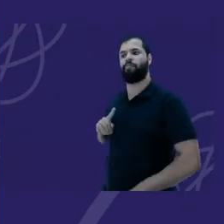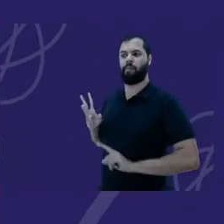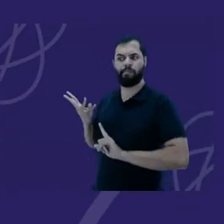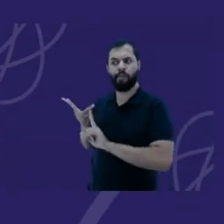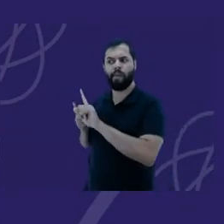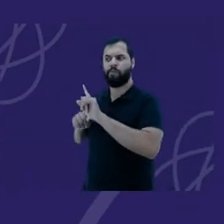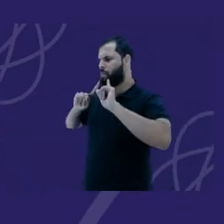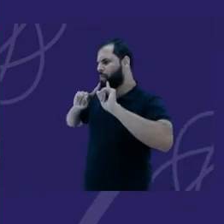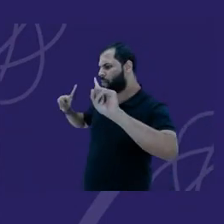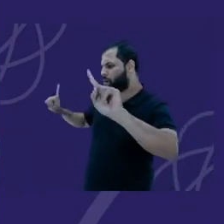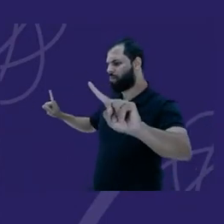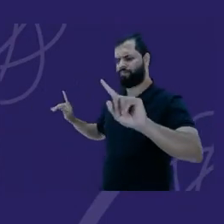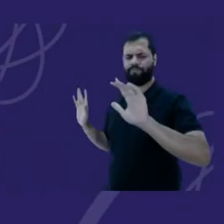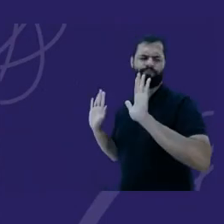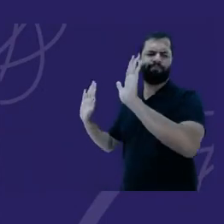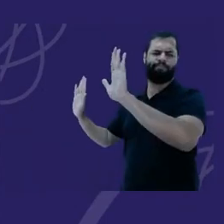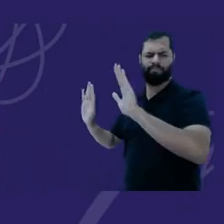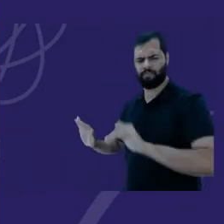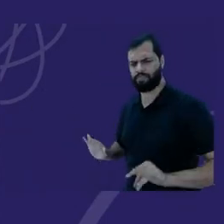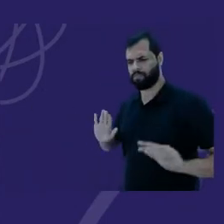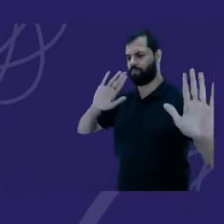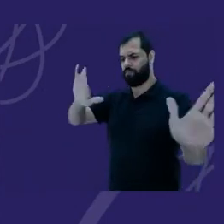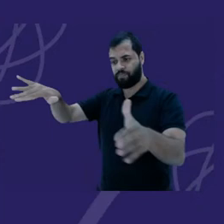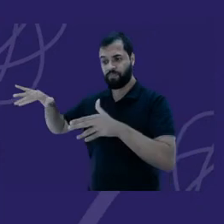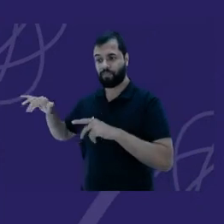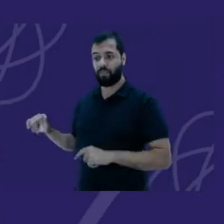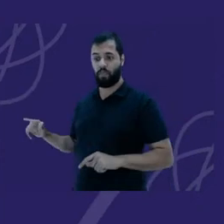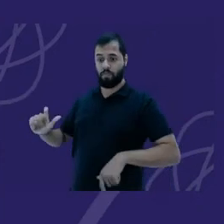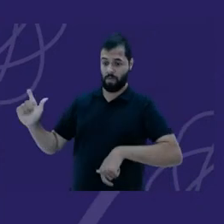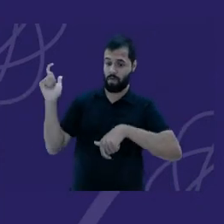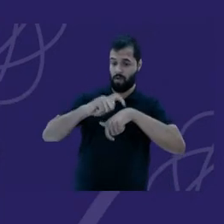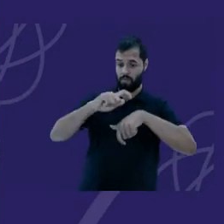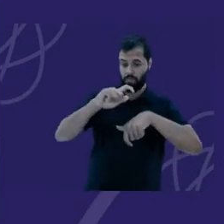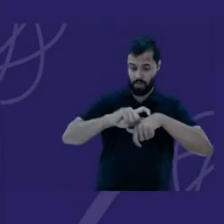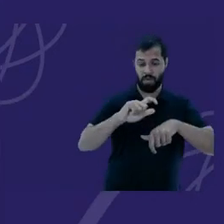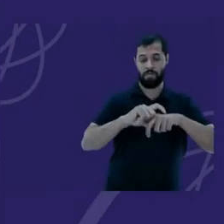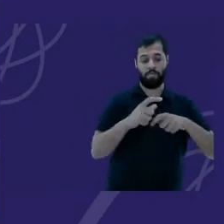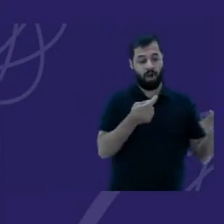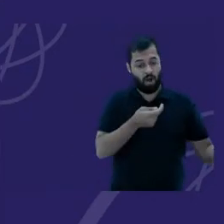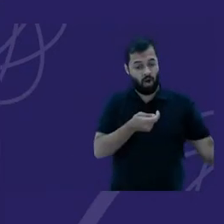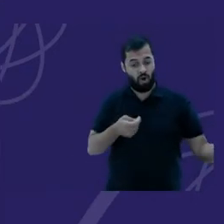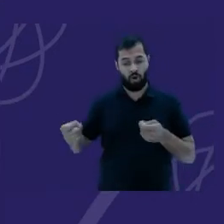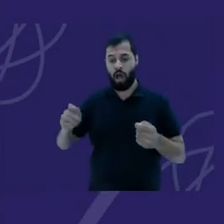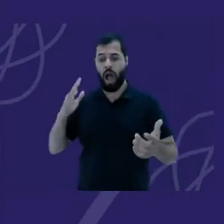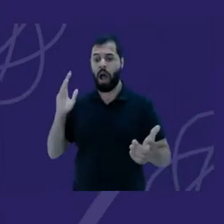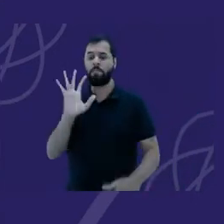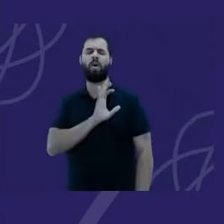Se vadiar na quarentena, acabo com nosso amor.